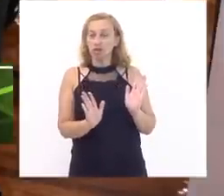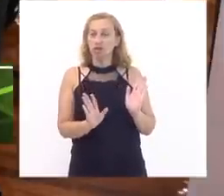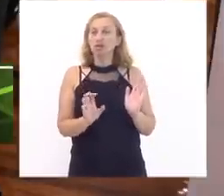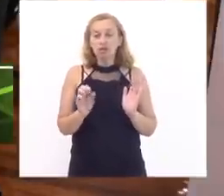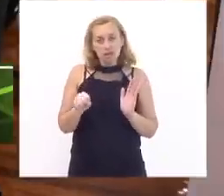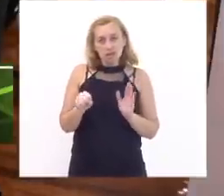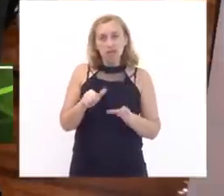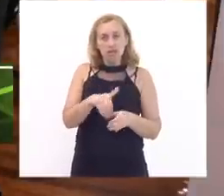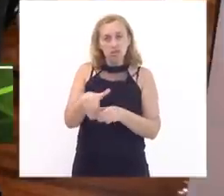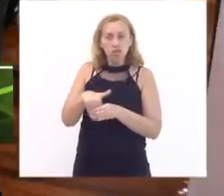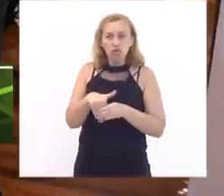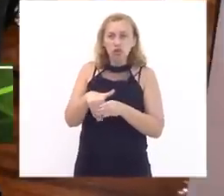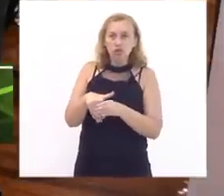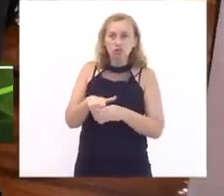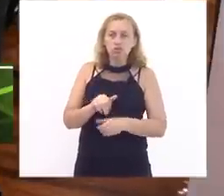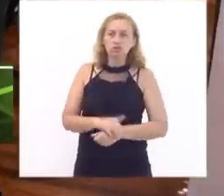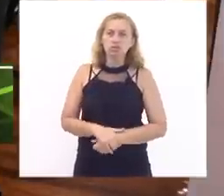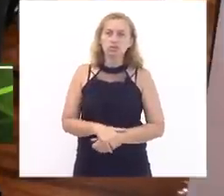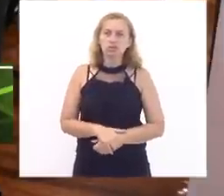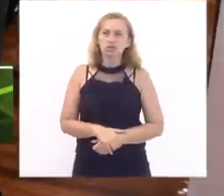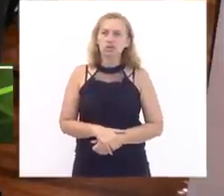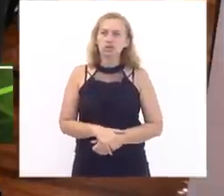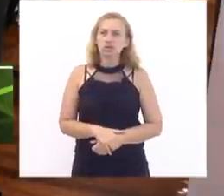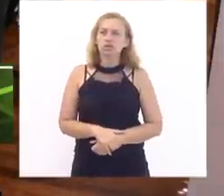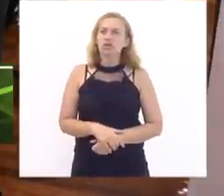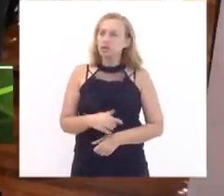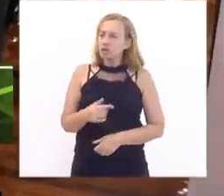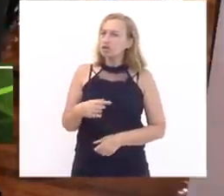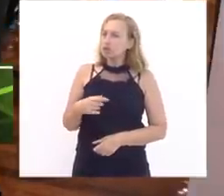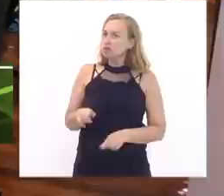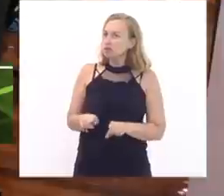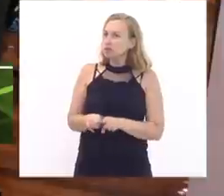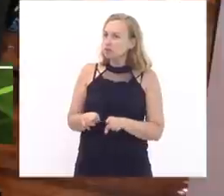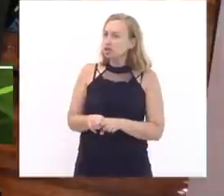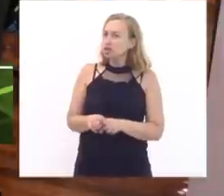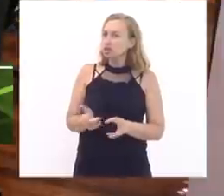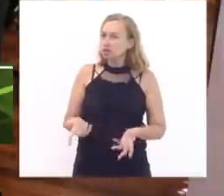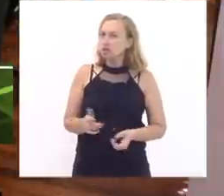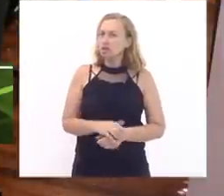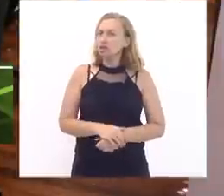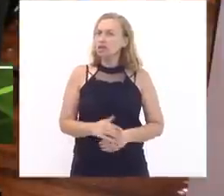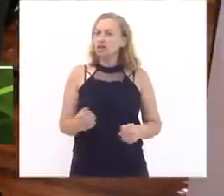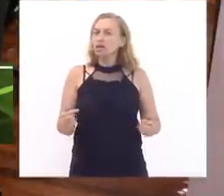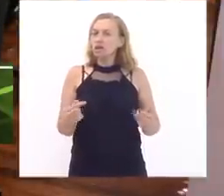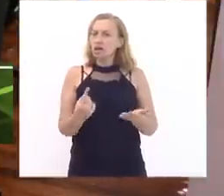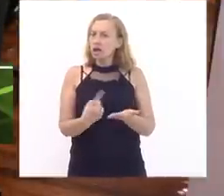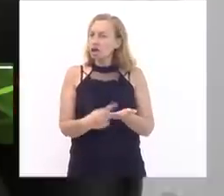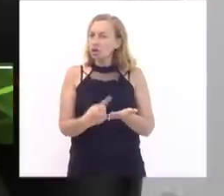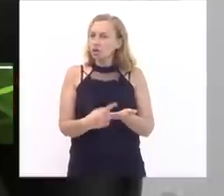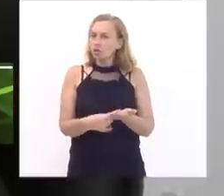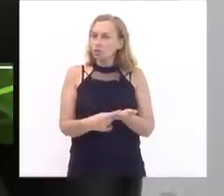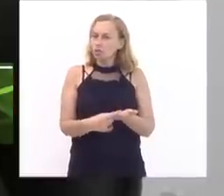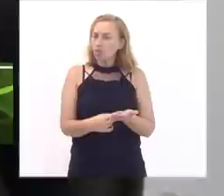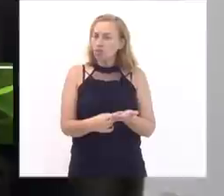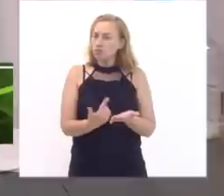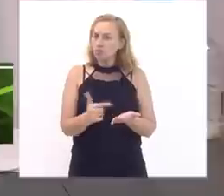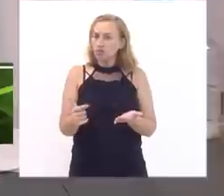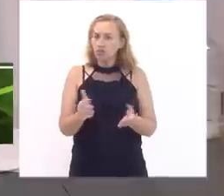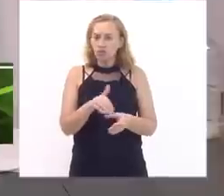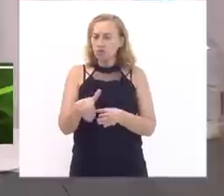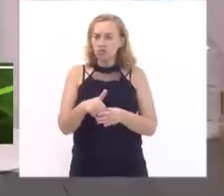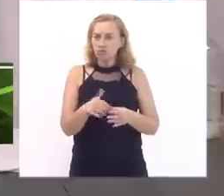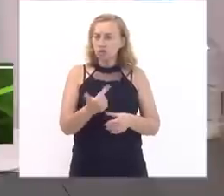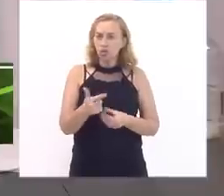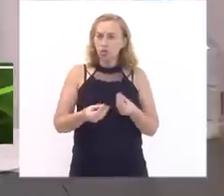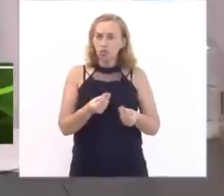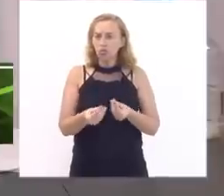voto. Eu sei. Ok, ok. Ok, não, sem acordo. Não tem acordo, vai para o voto. Décimo.